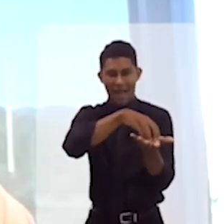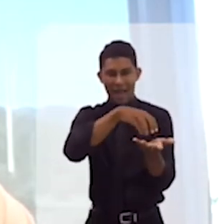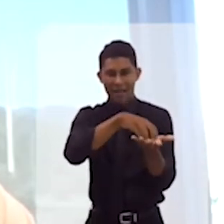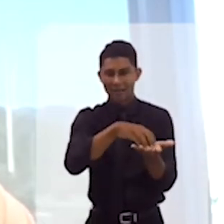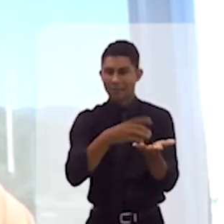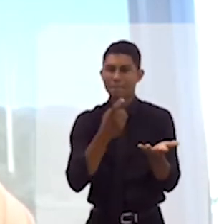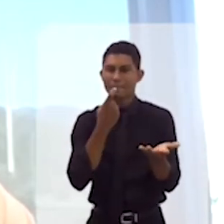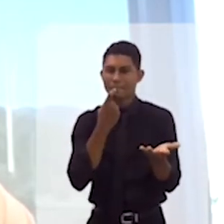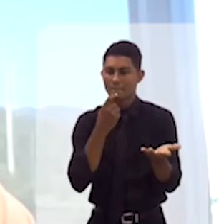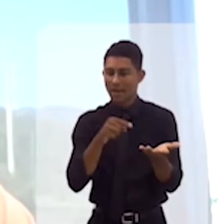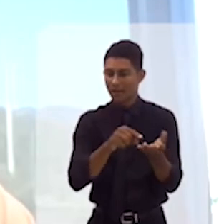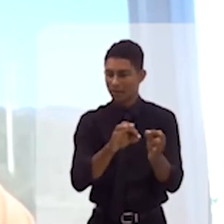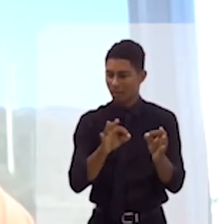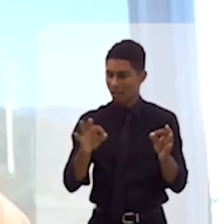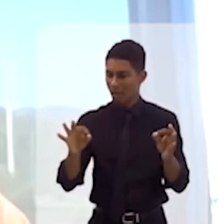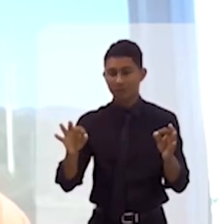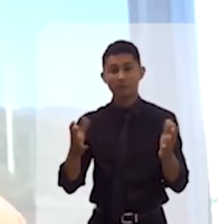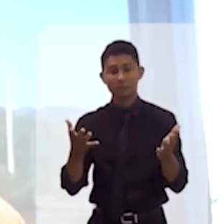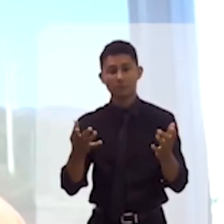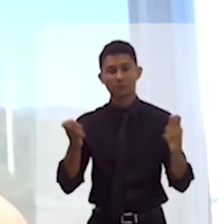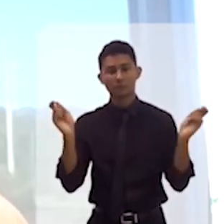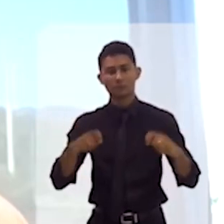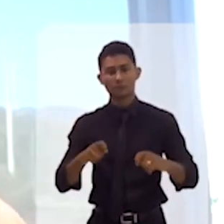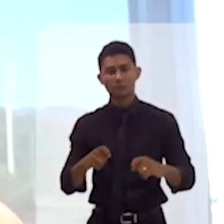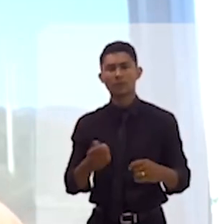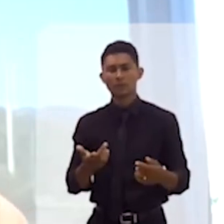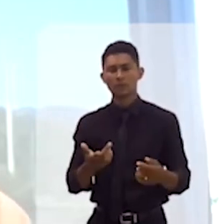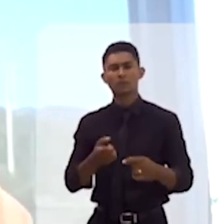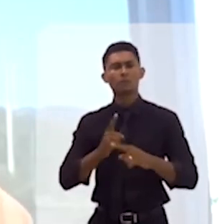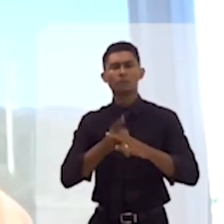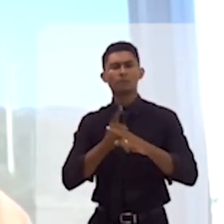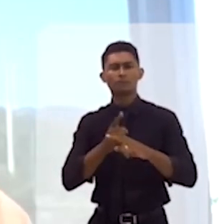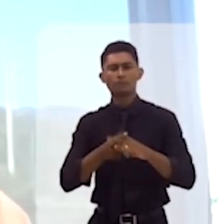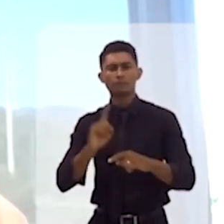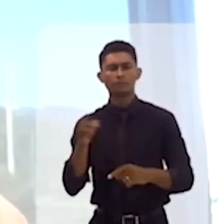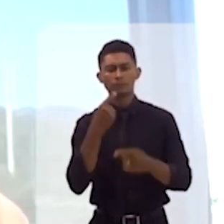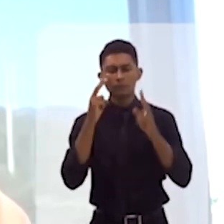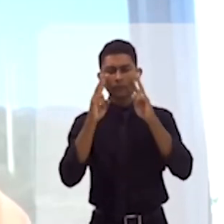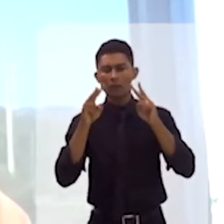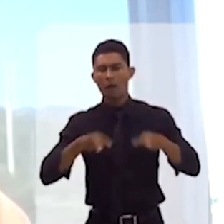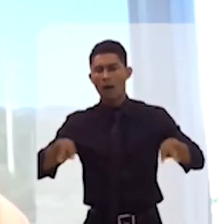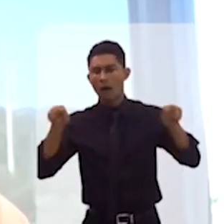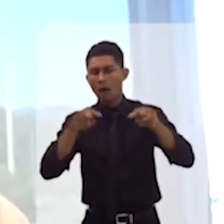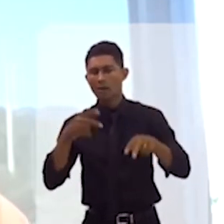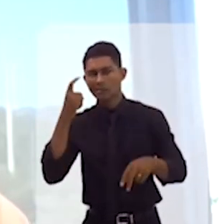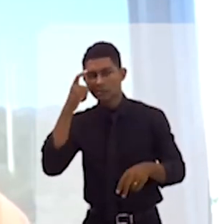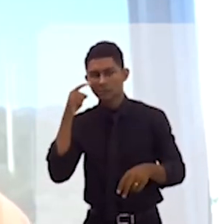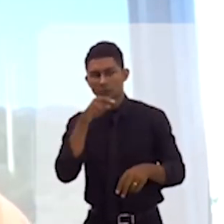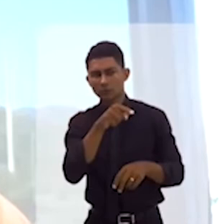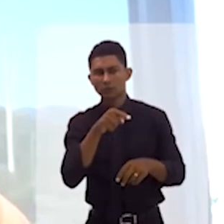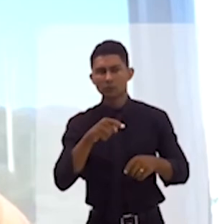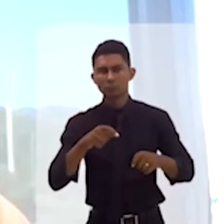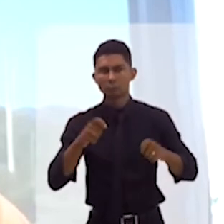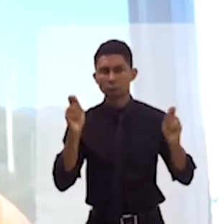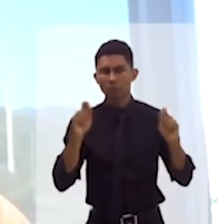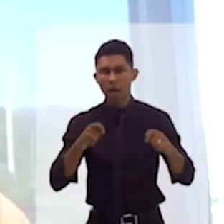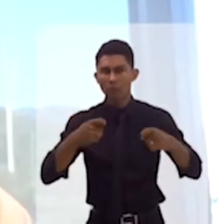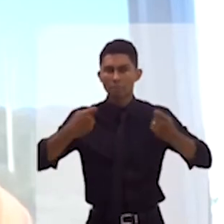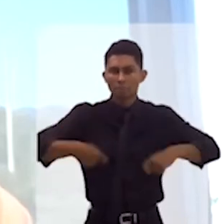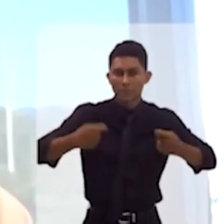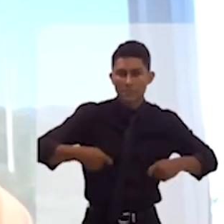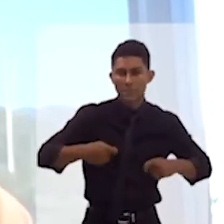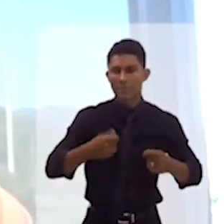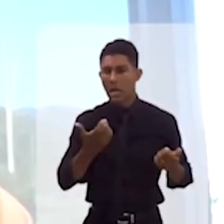o polo da geração da energia, olharmos o polo do consumo, né, da demanda, o fato